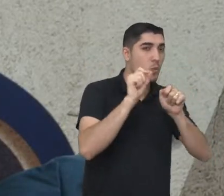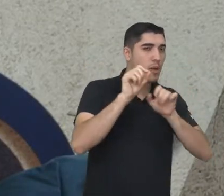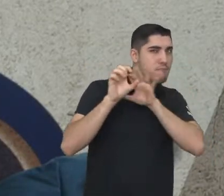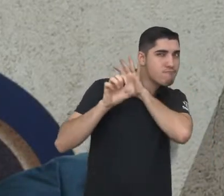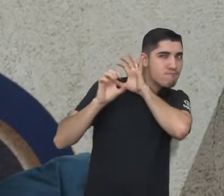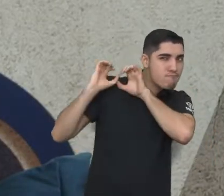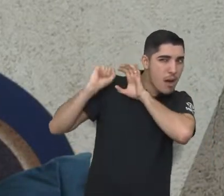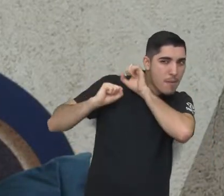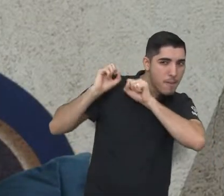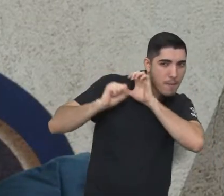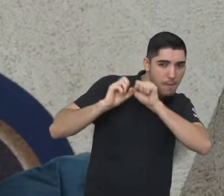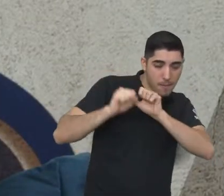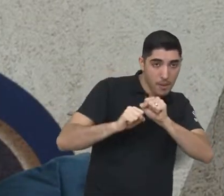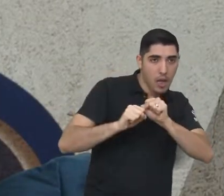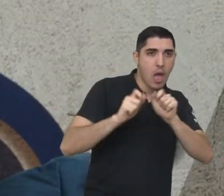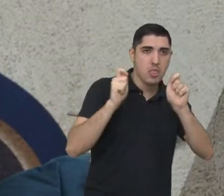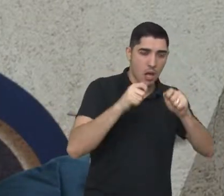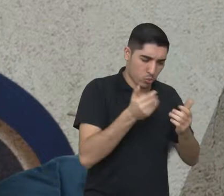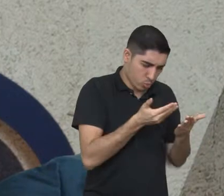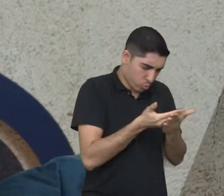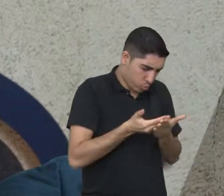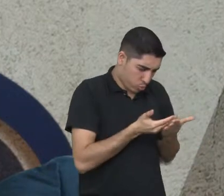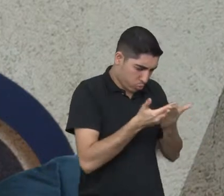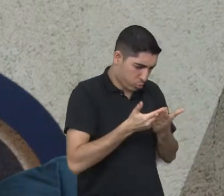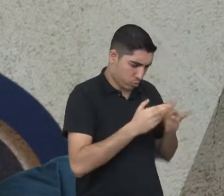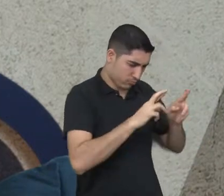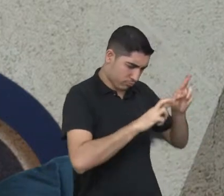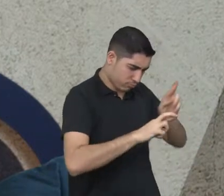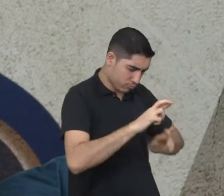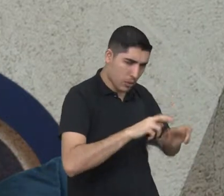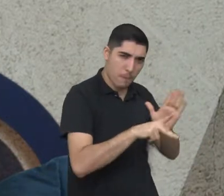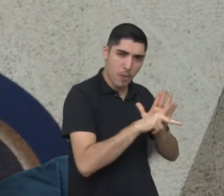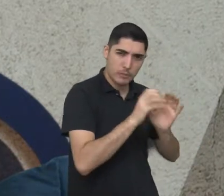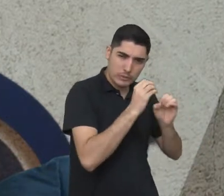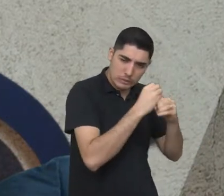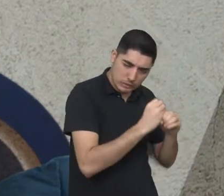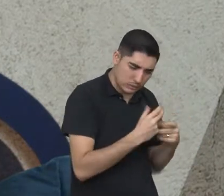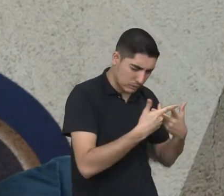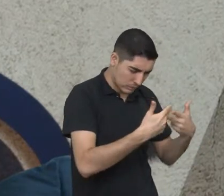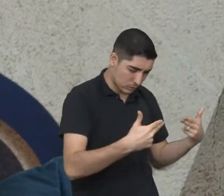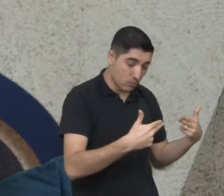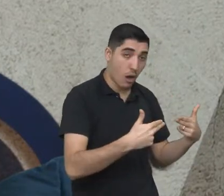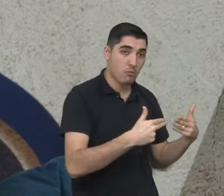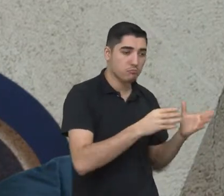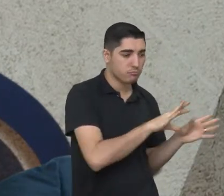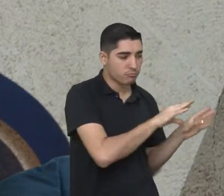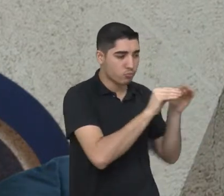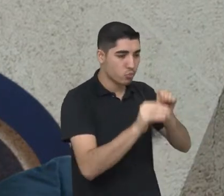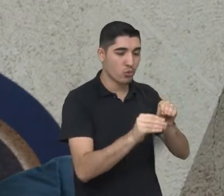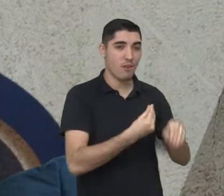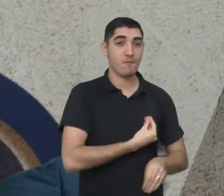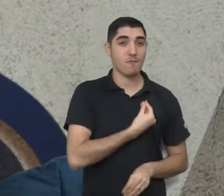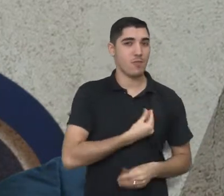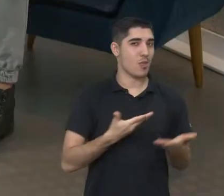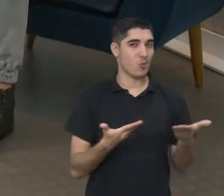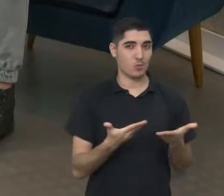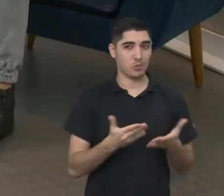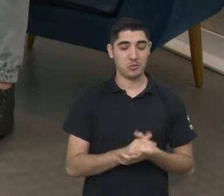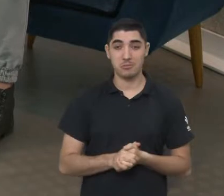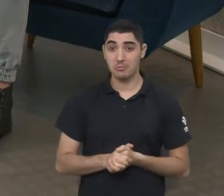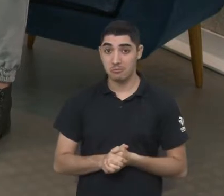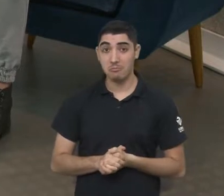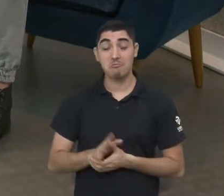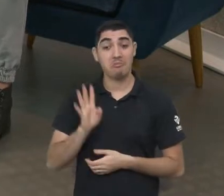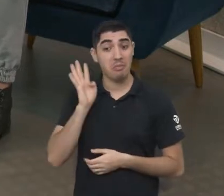conceitos, estuda, valida, né, através de processos e metodologia científica e aplica no cotidiano atual. Bem Muito